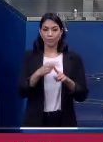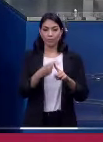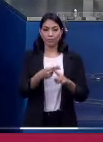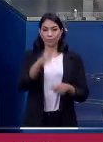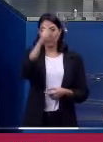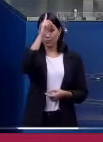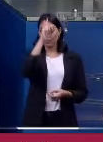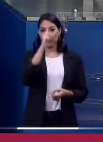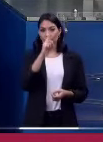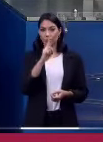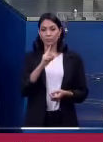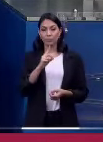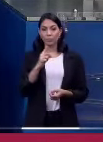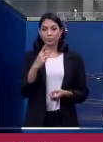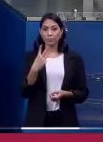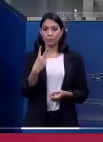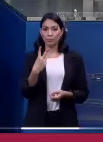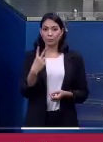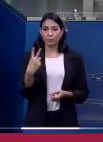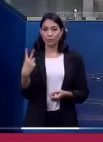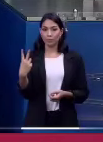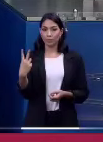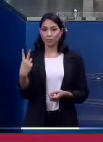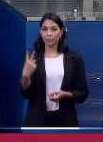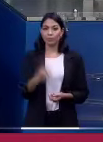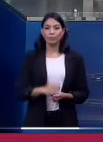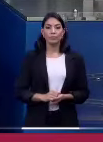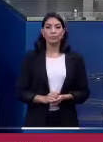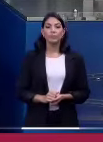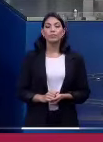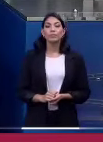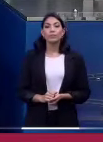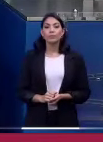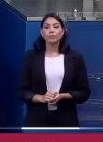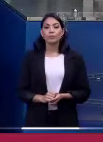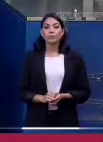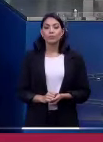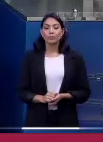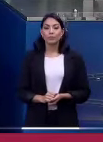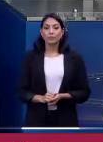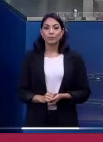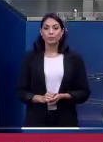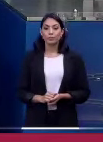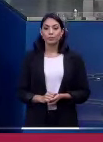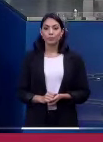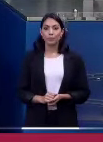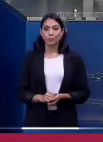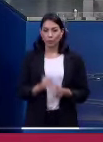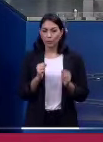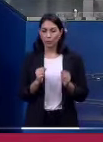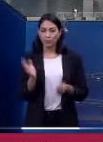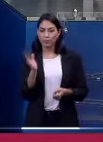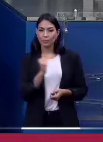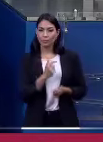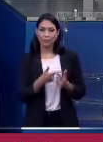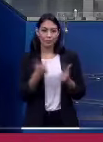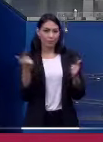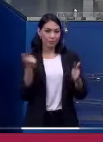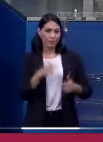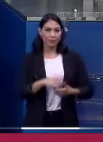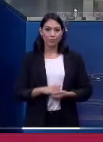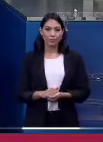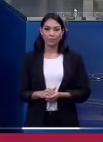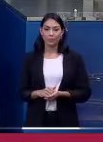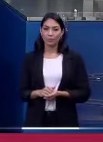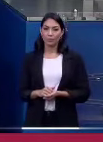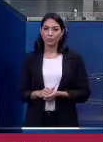Bola amarela, número 22. Amarela, 22. Pode chamar que a sorte vem. Vem sorte,